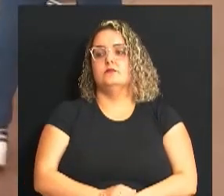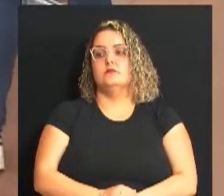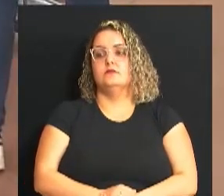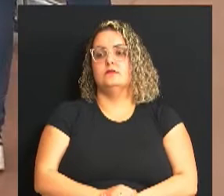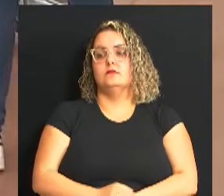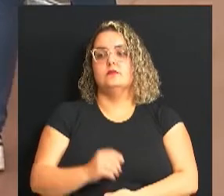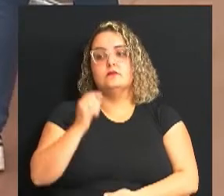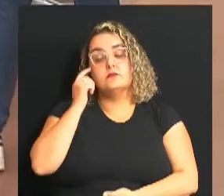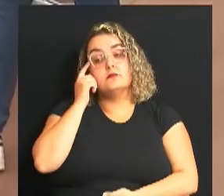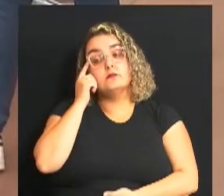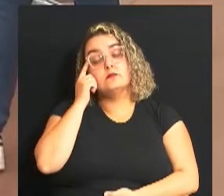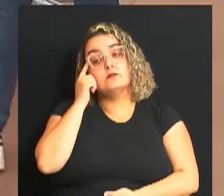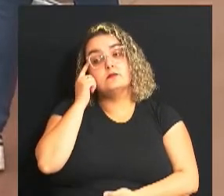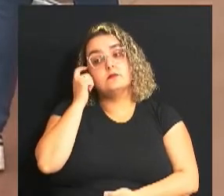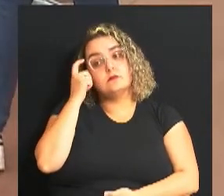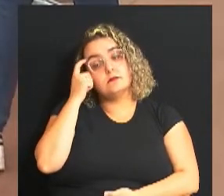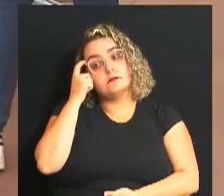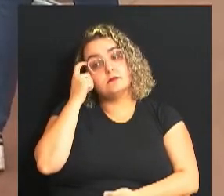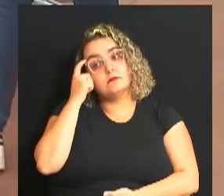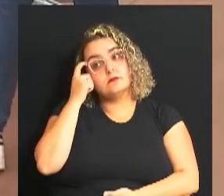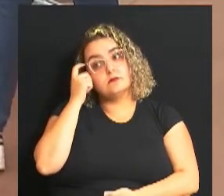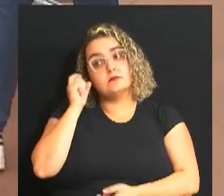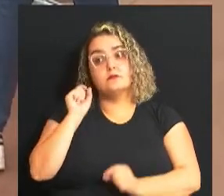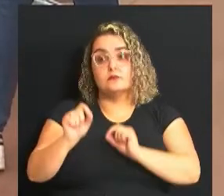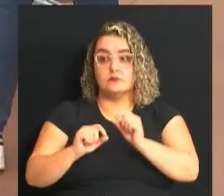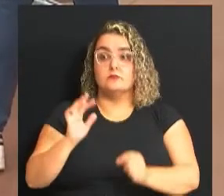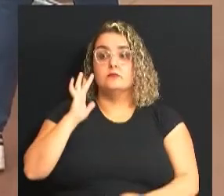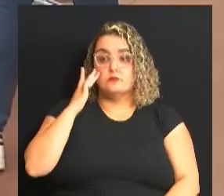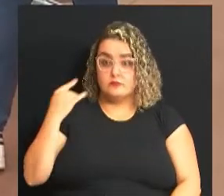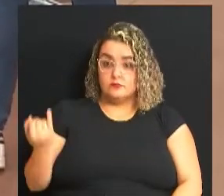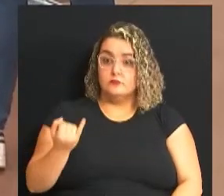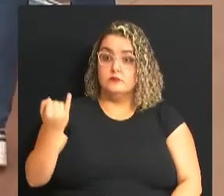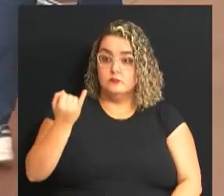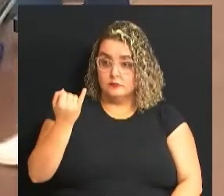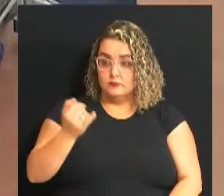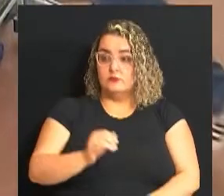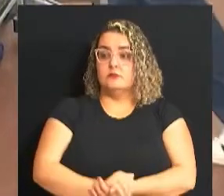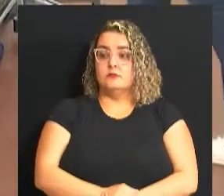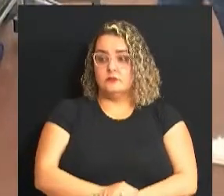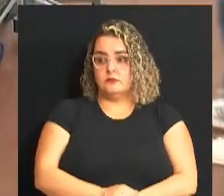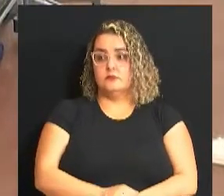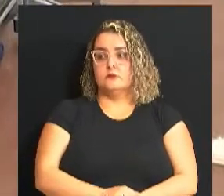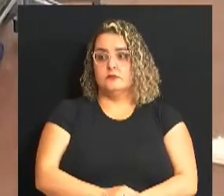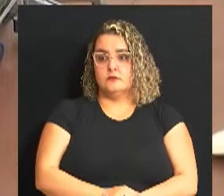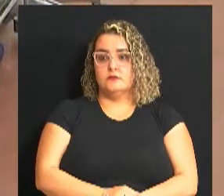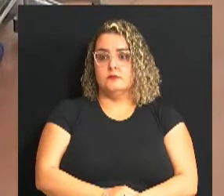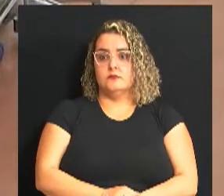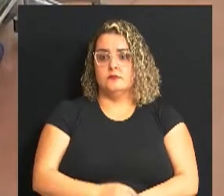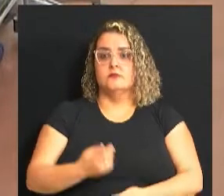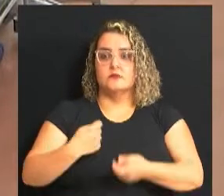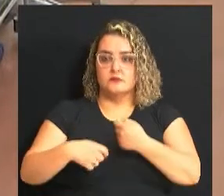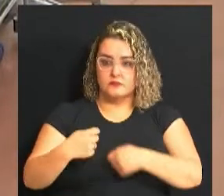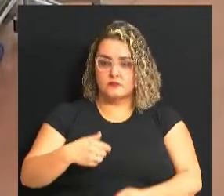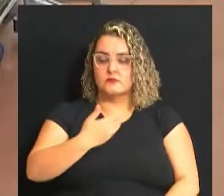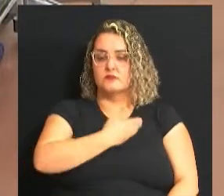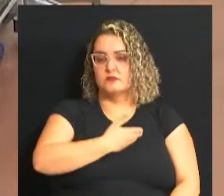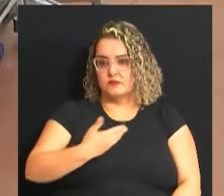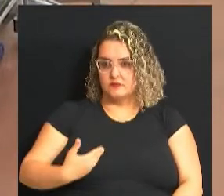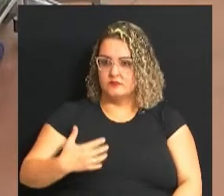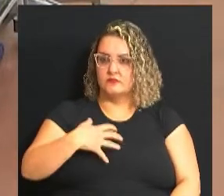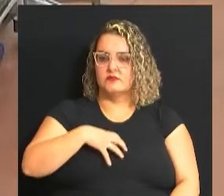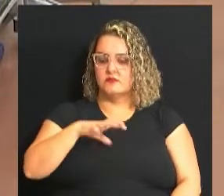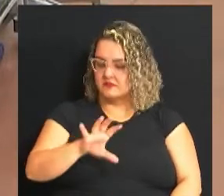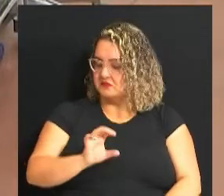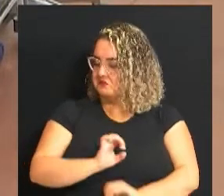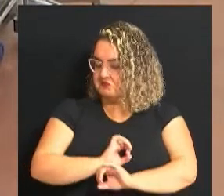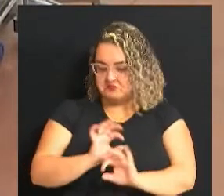abriremos a palavra a quem considerar importante, sob a batuta da administração pública, da forma como vocês